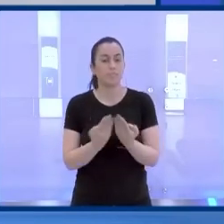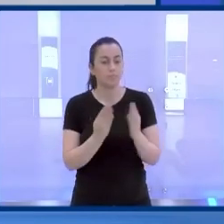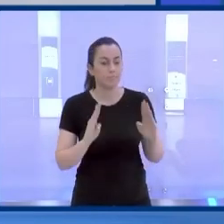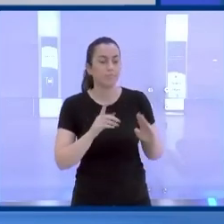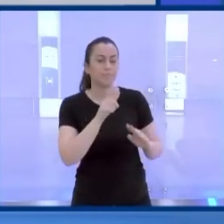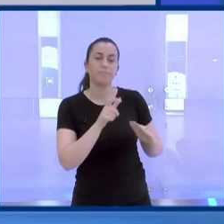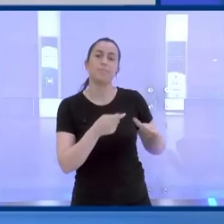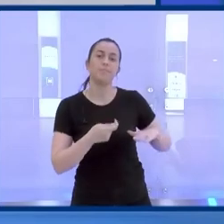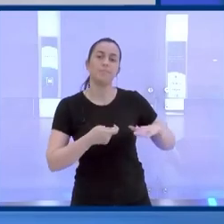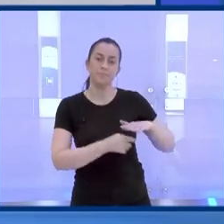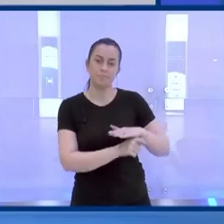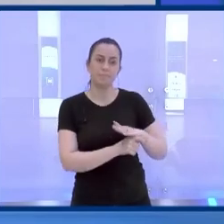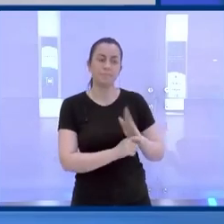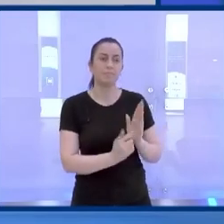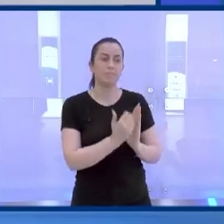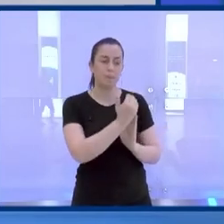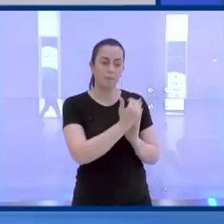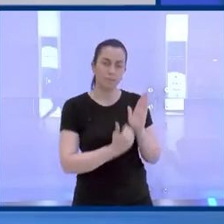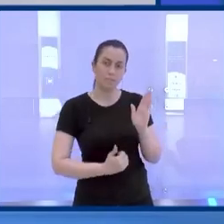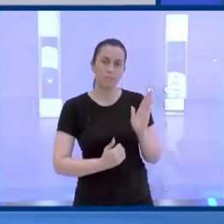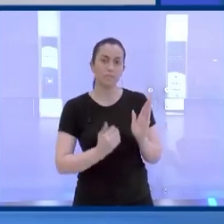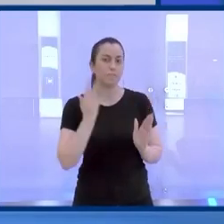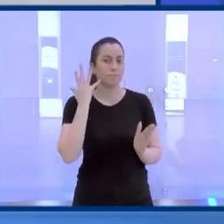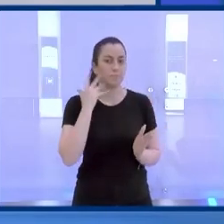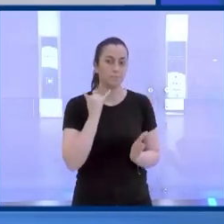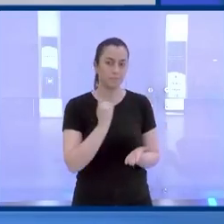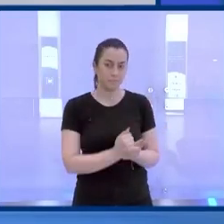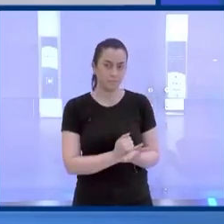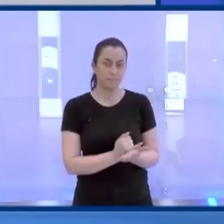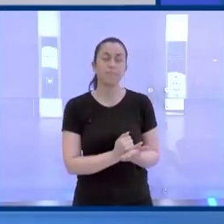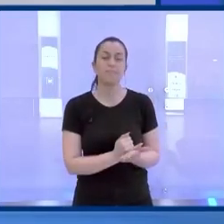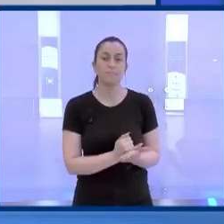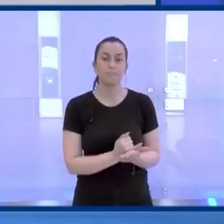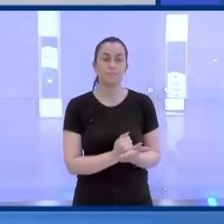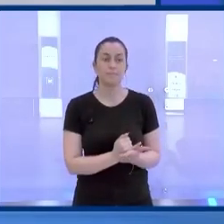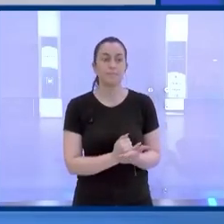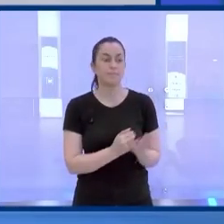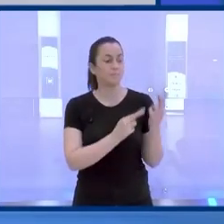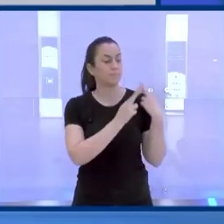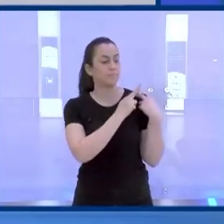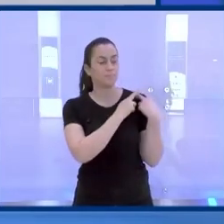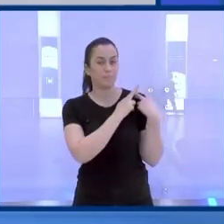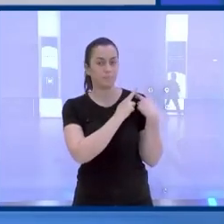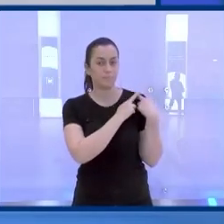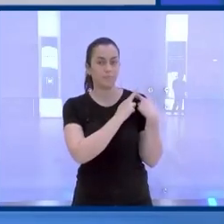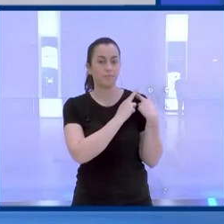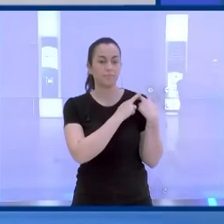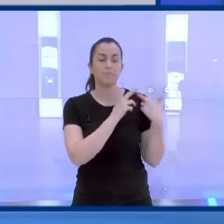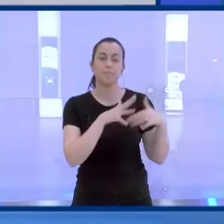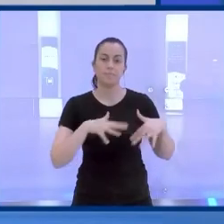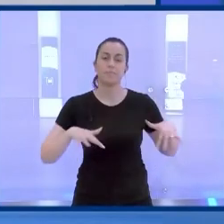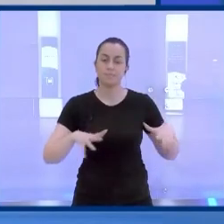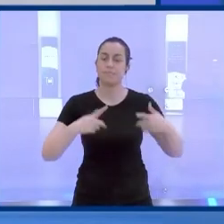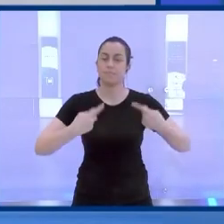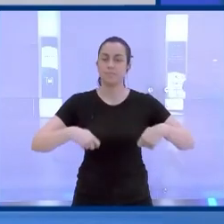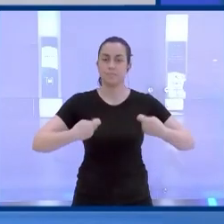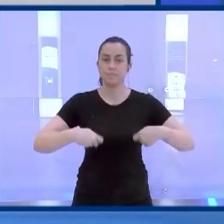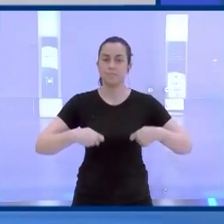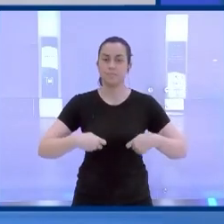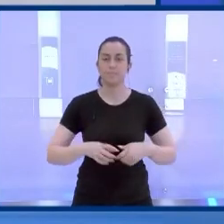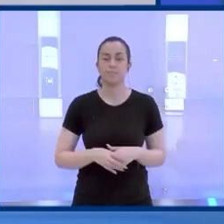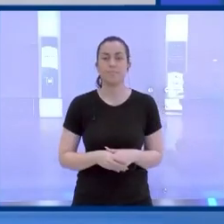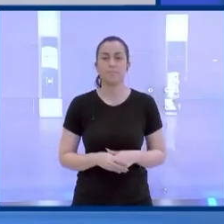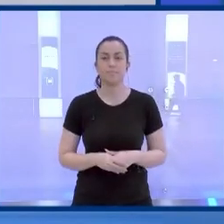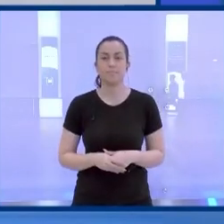reduz impostos e faz um programa de privatizações com responsabilidade com o que é o interesse da